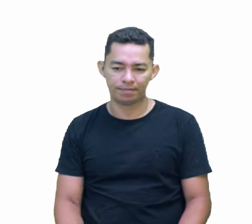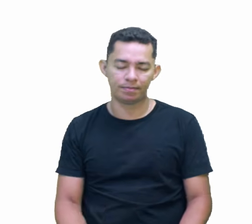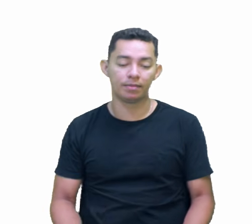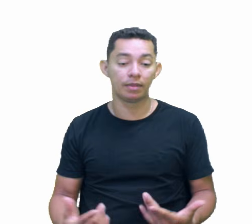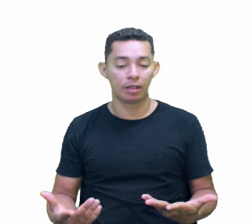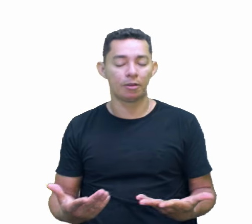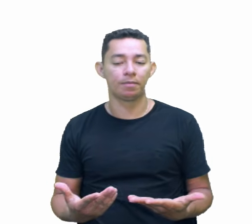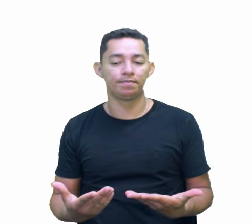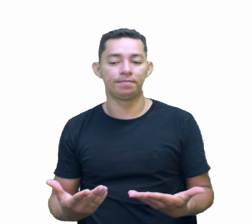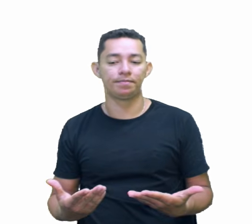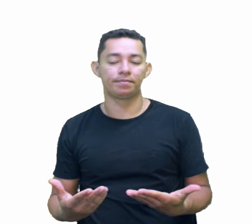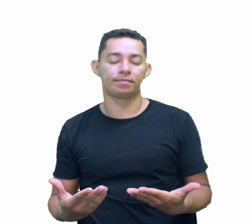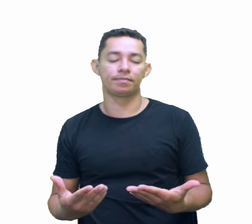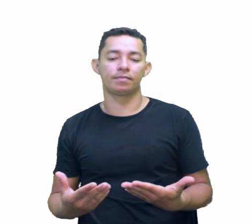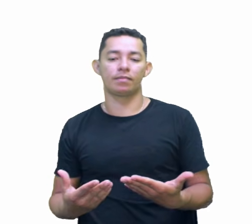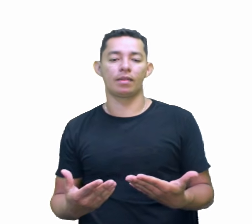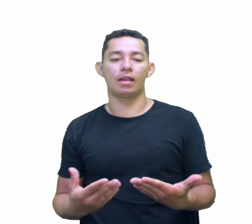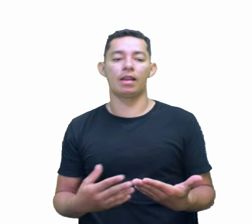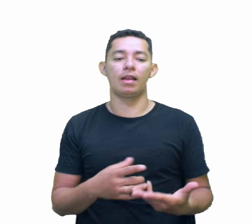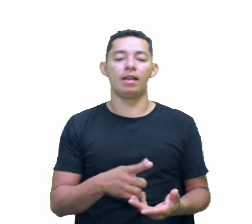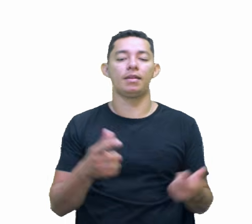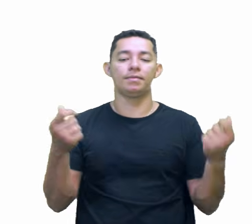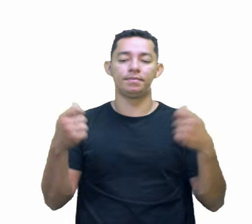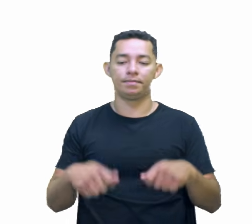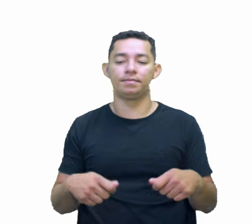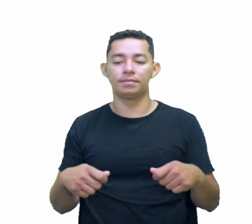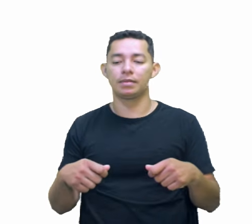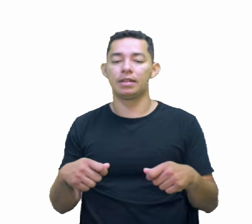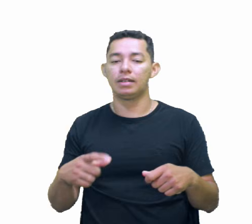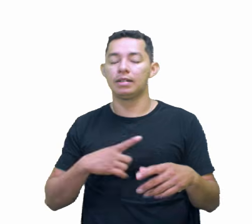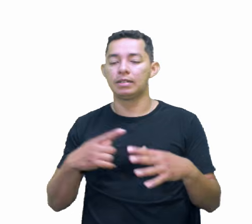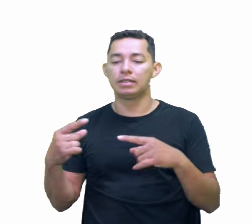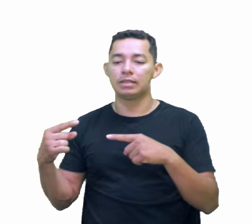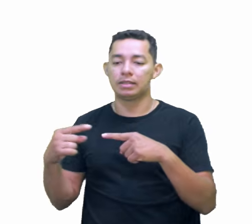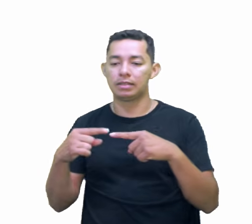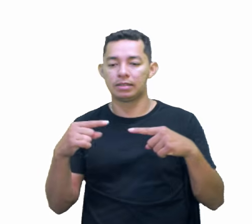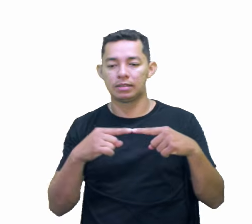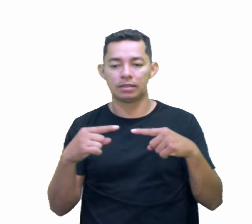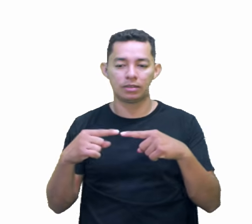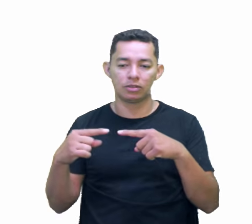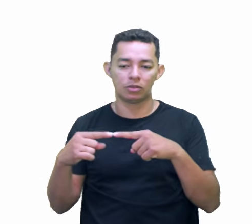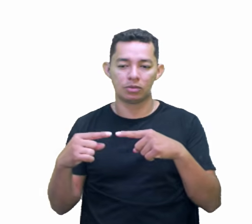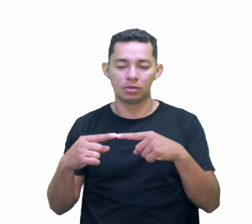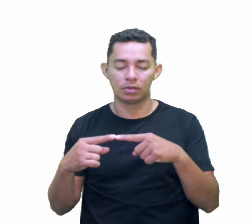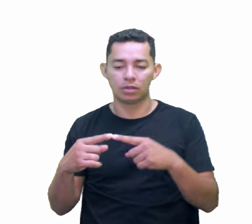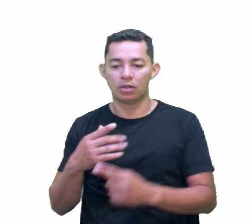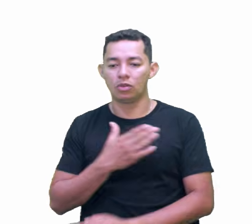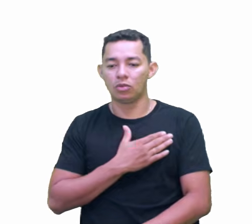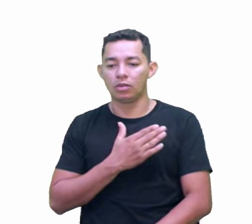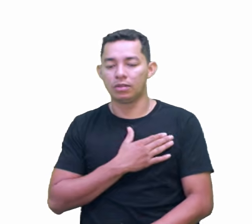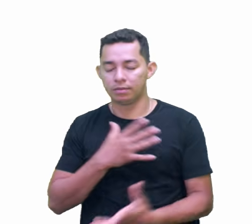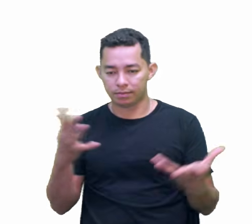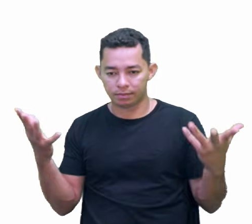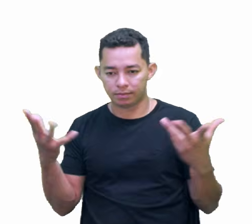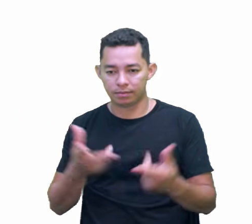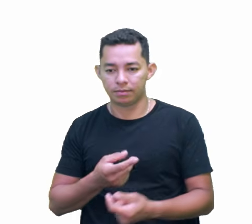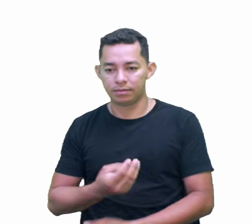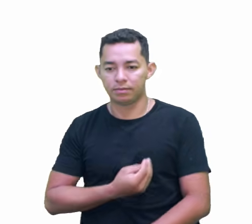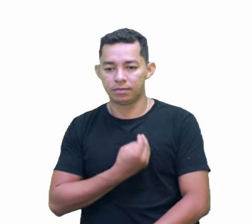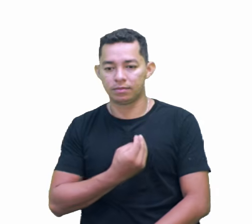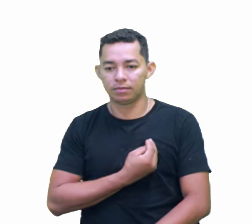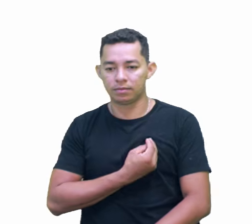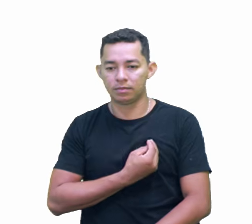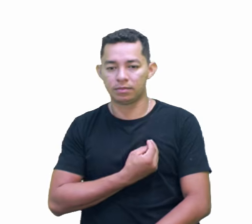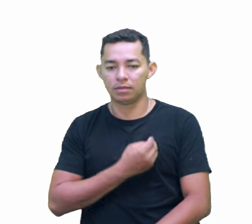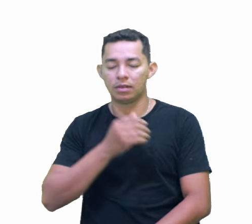Então, esses fatores também precisam estar em consonância com a minha capacidade de vida, que são os